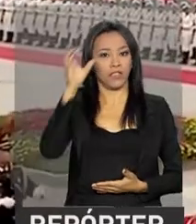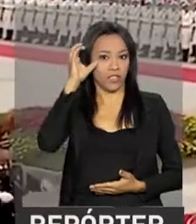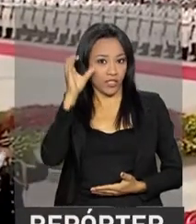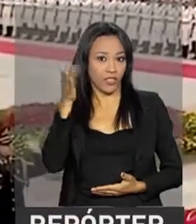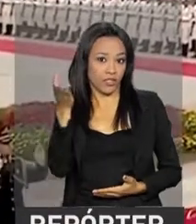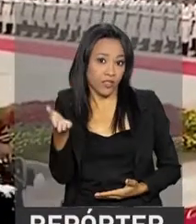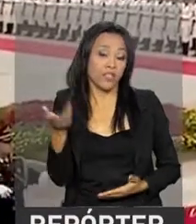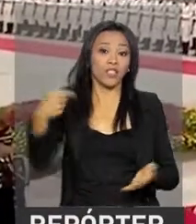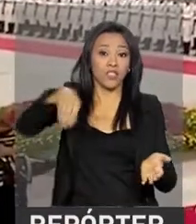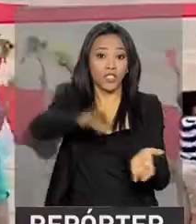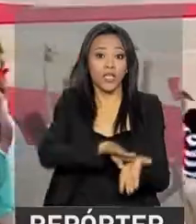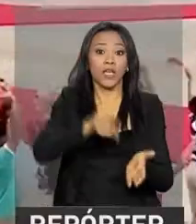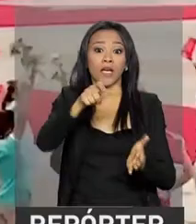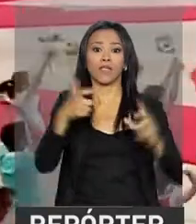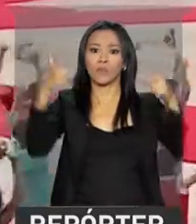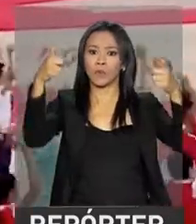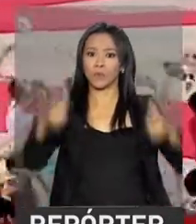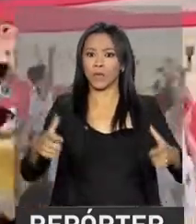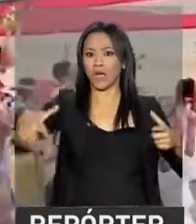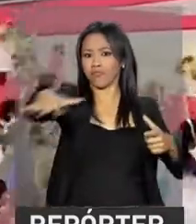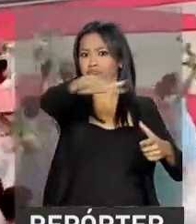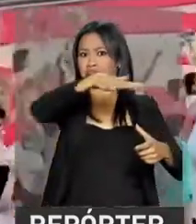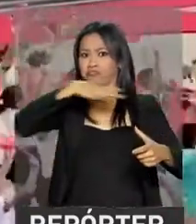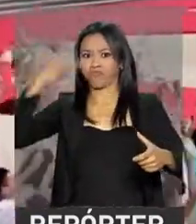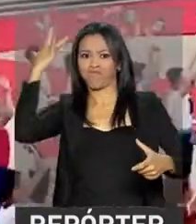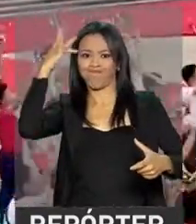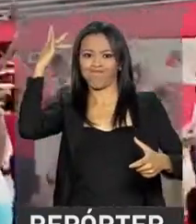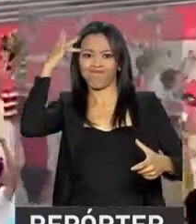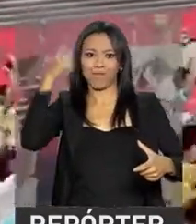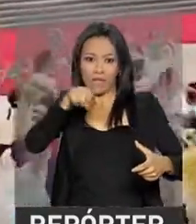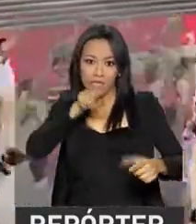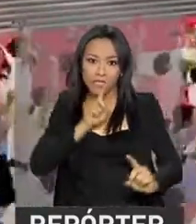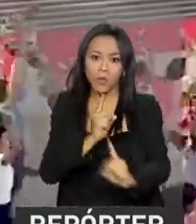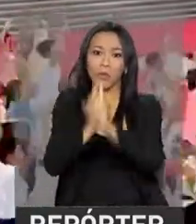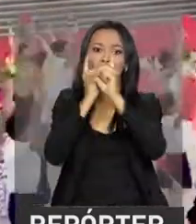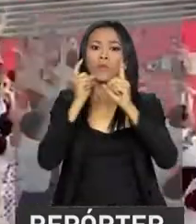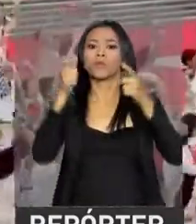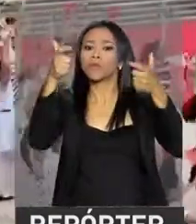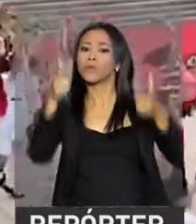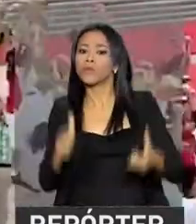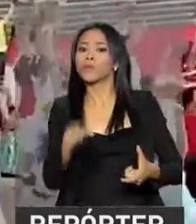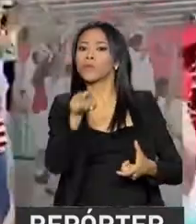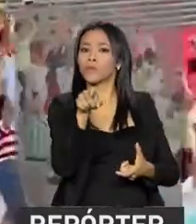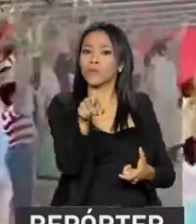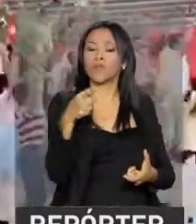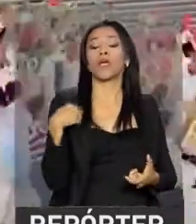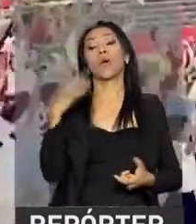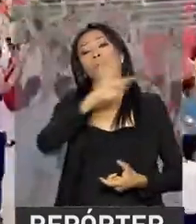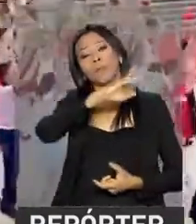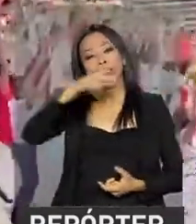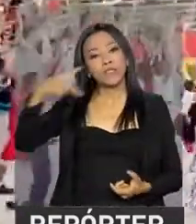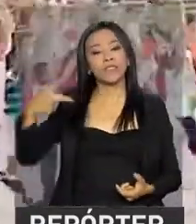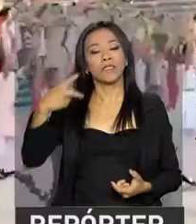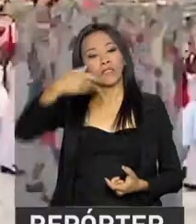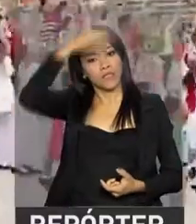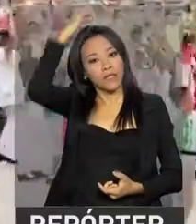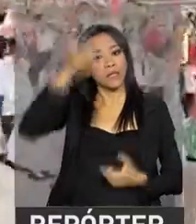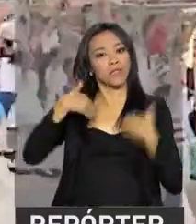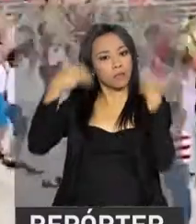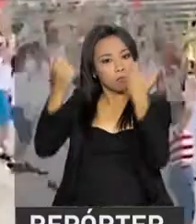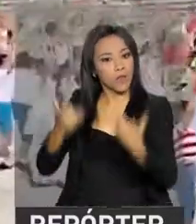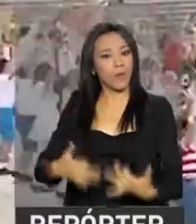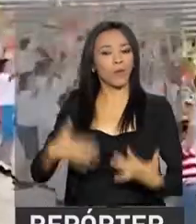na chegada ao Grande Palácio do Povo. Durante o encontro com o presidente chinês, Michel Temer afirmou que o relacionamento com o